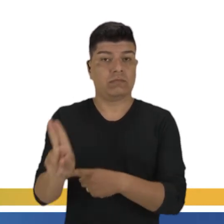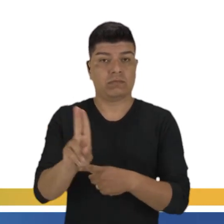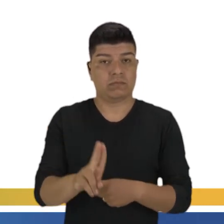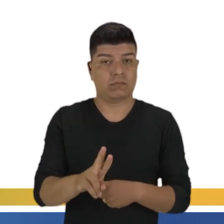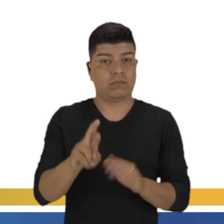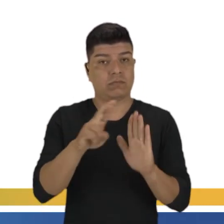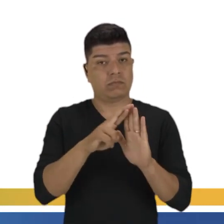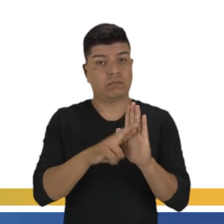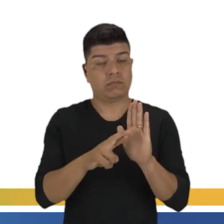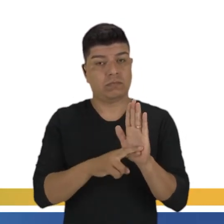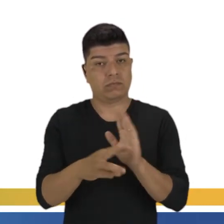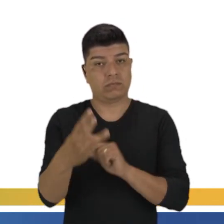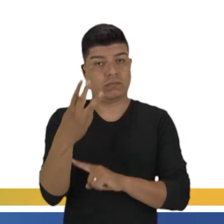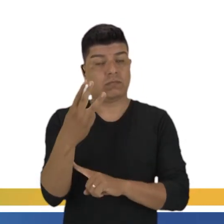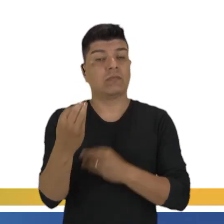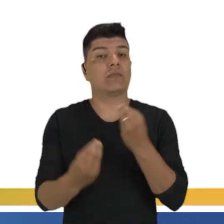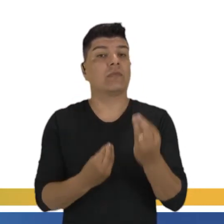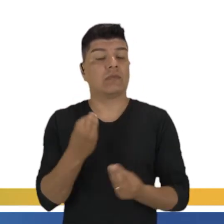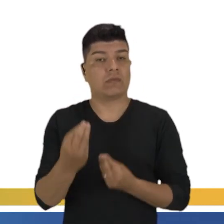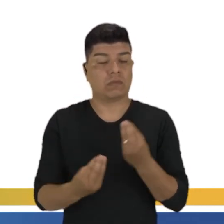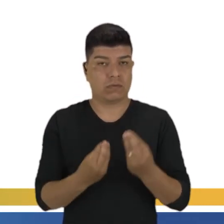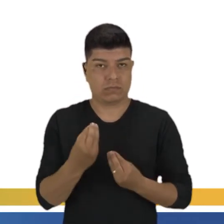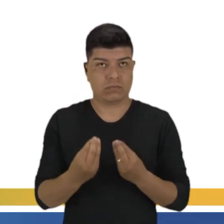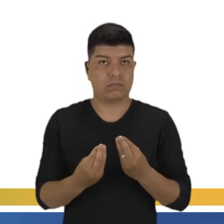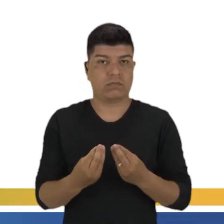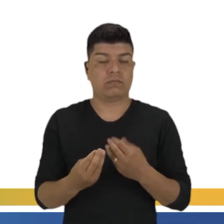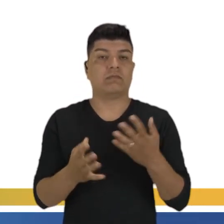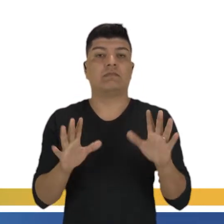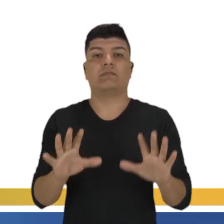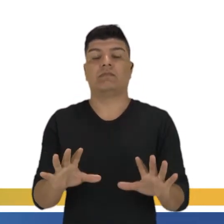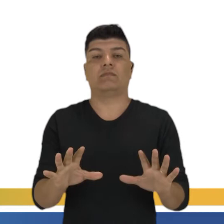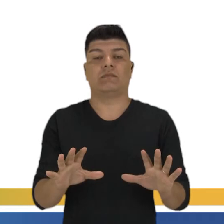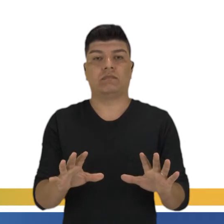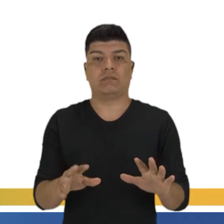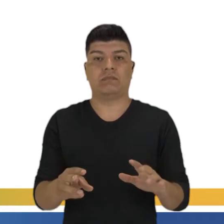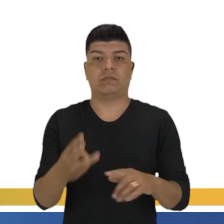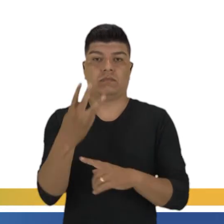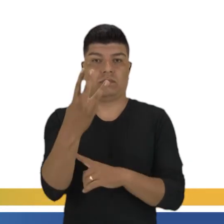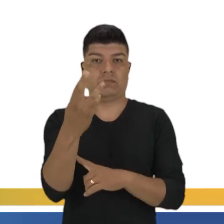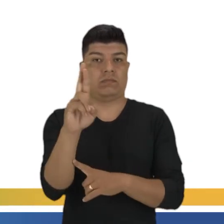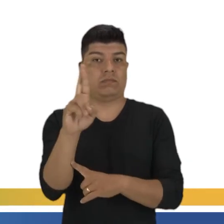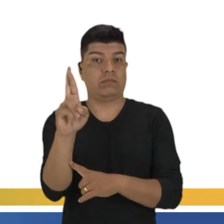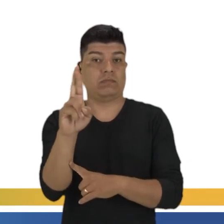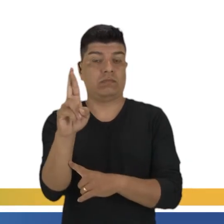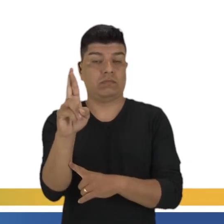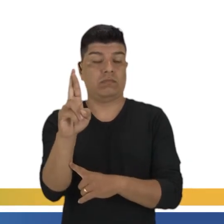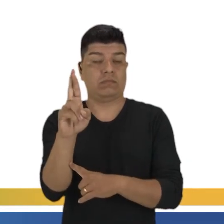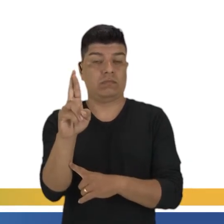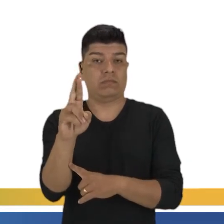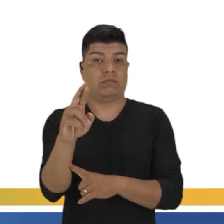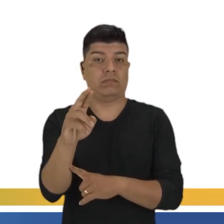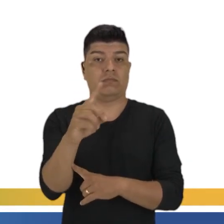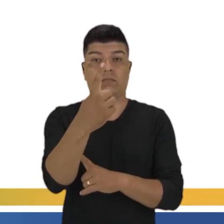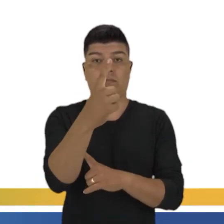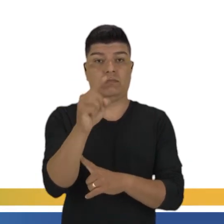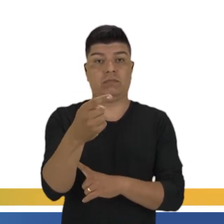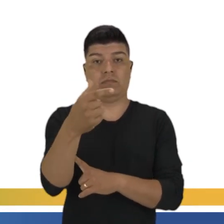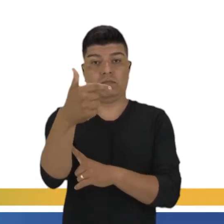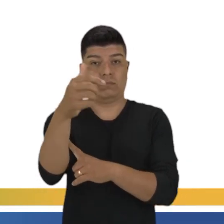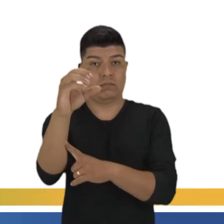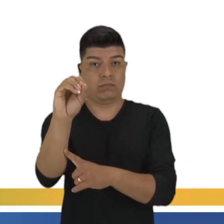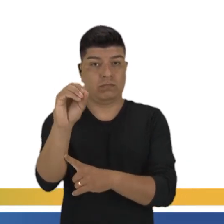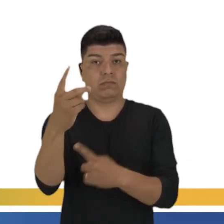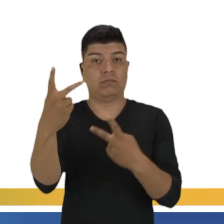regra de 3 e como. Então, nesse caso, R$3 está para R$1,20, assim